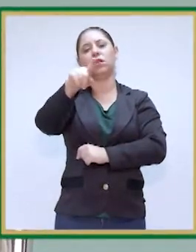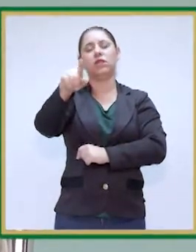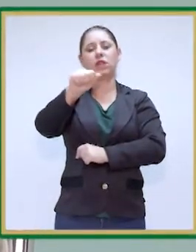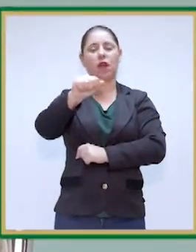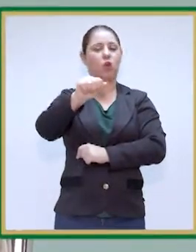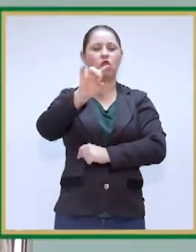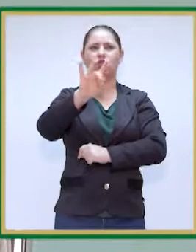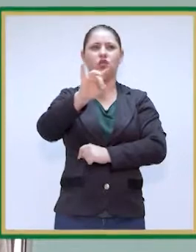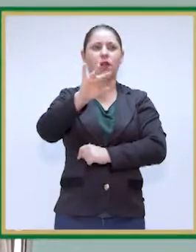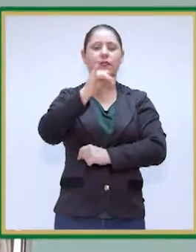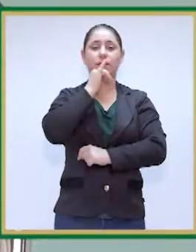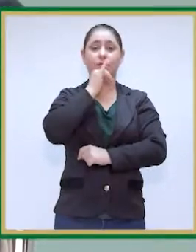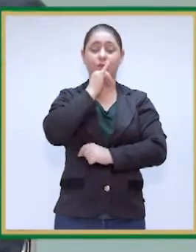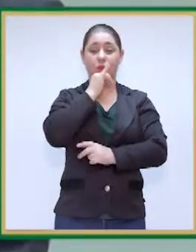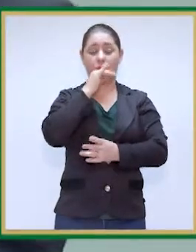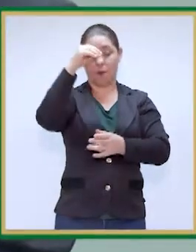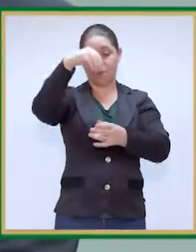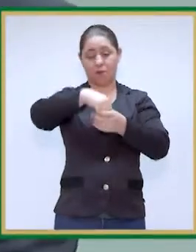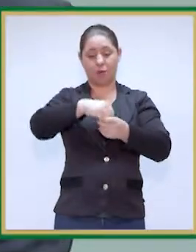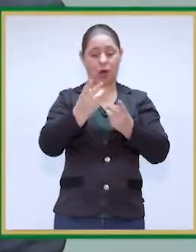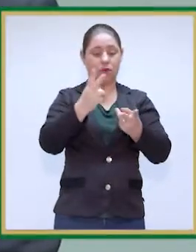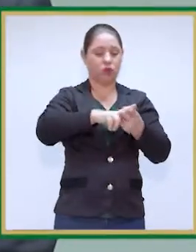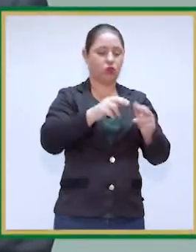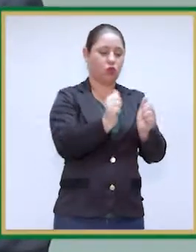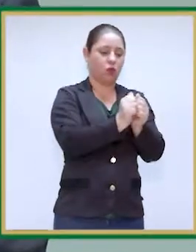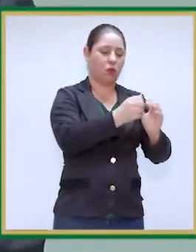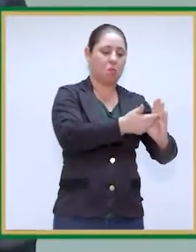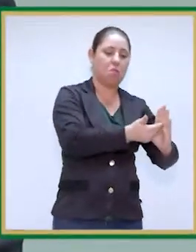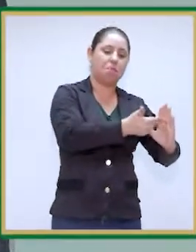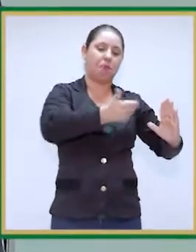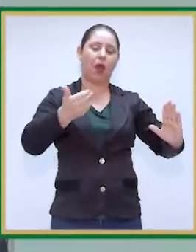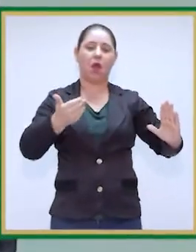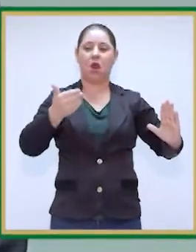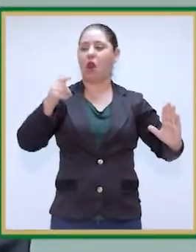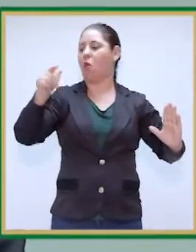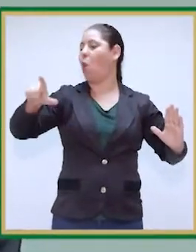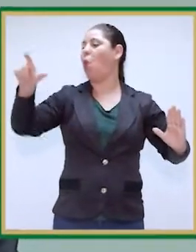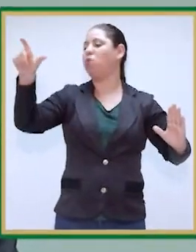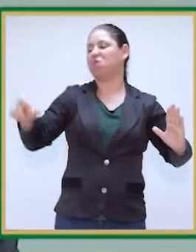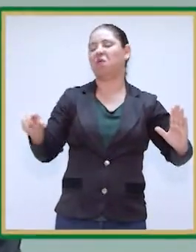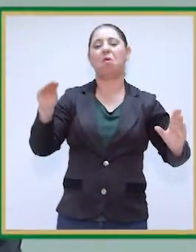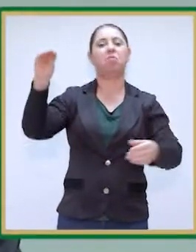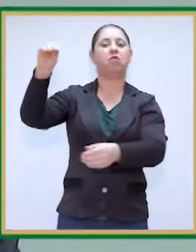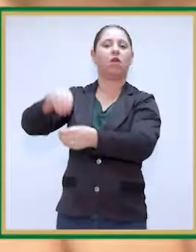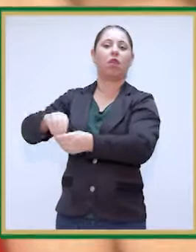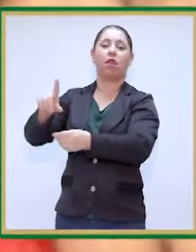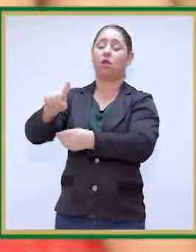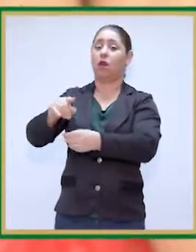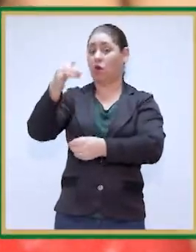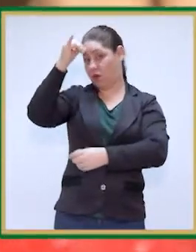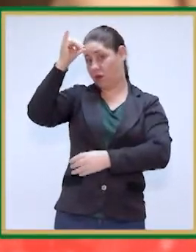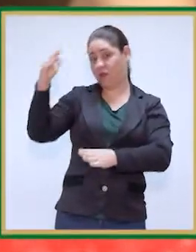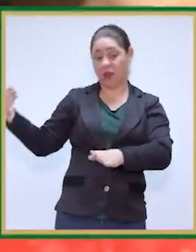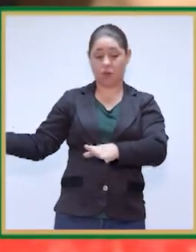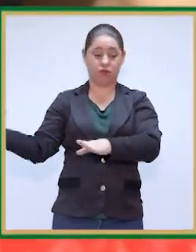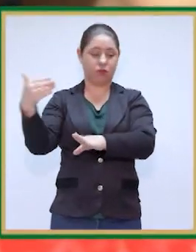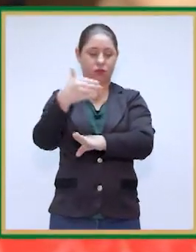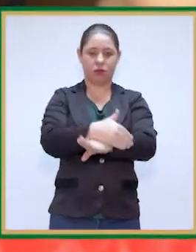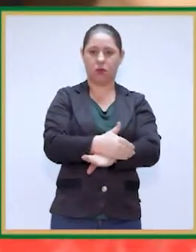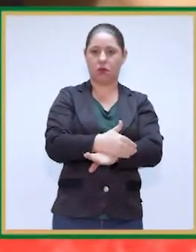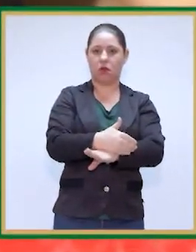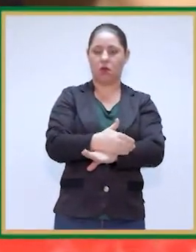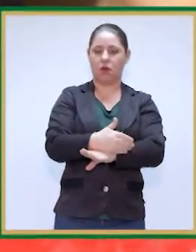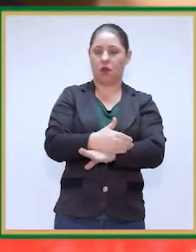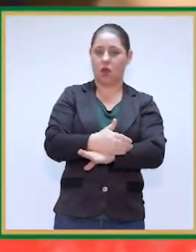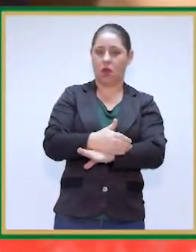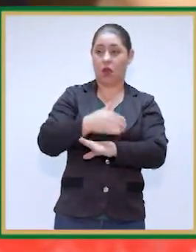Desinstitucionalizar não é apenas tirar do ambiente e colocar em outro, envolve vários fatores. Evitar novas